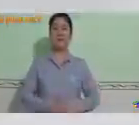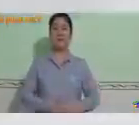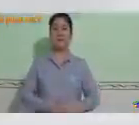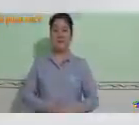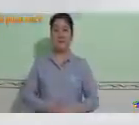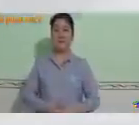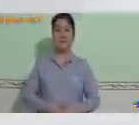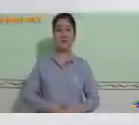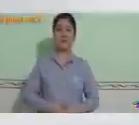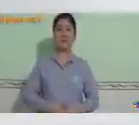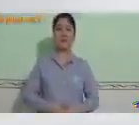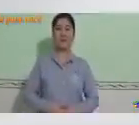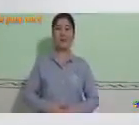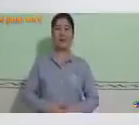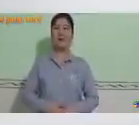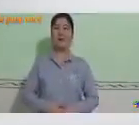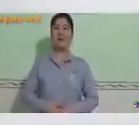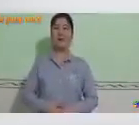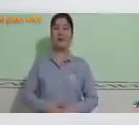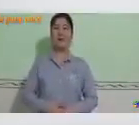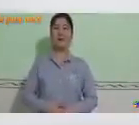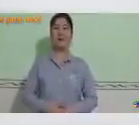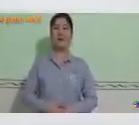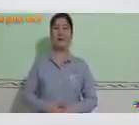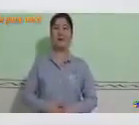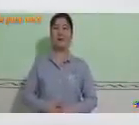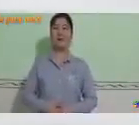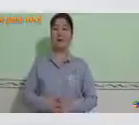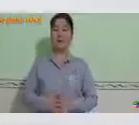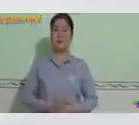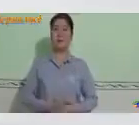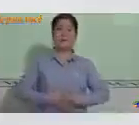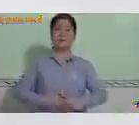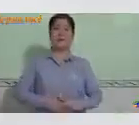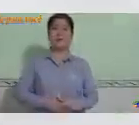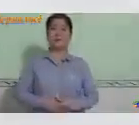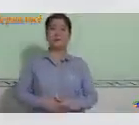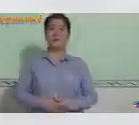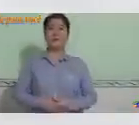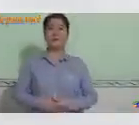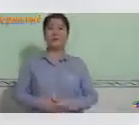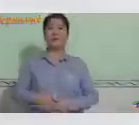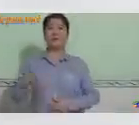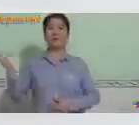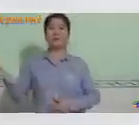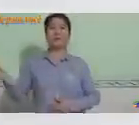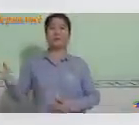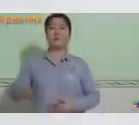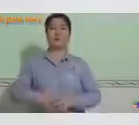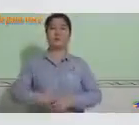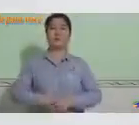de macio e a gema com a pele mais madura, e que ela fica naturalmente mais flácida.